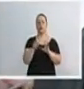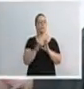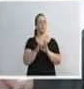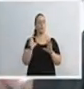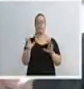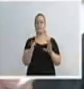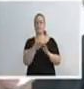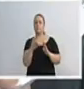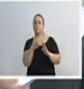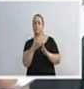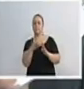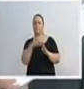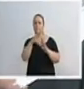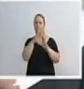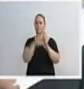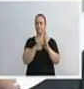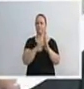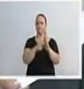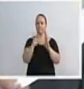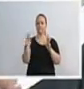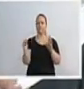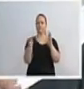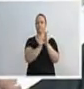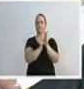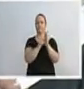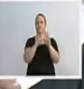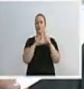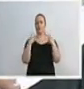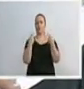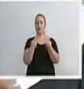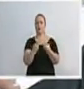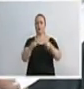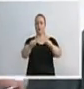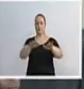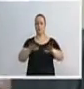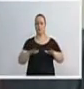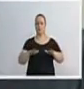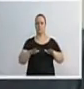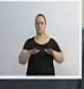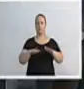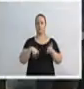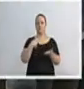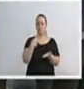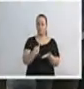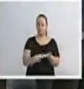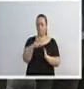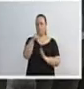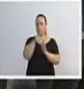interstício regimental, a inclusão na ordem do dia do presente reunião ordinária, o projeto de lei 7277.